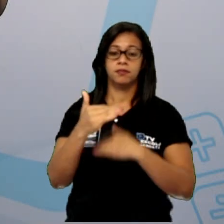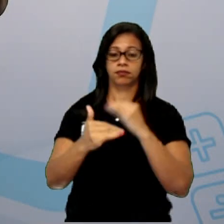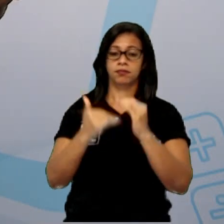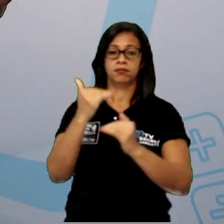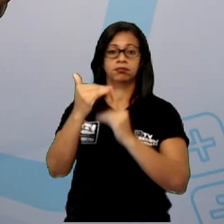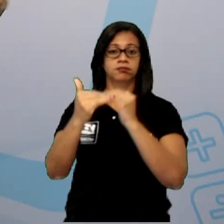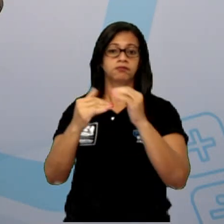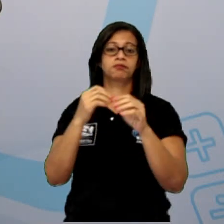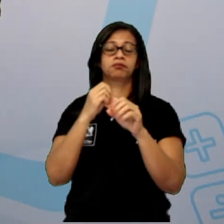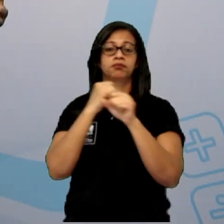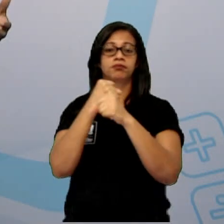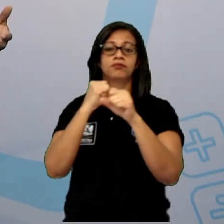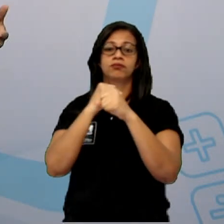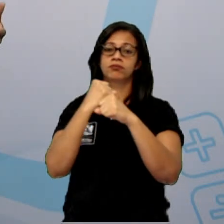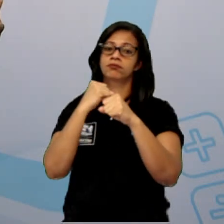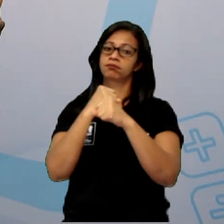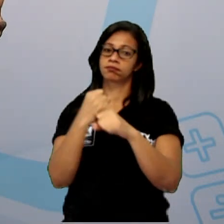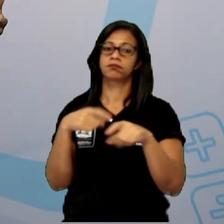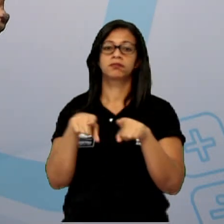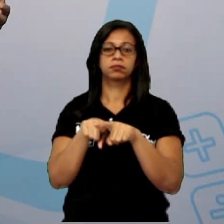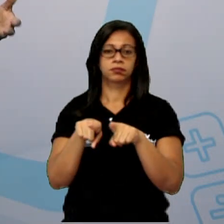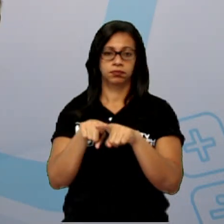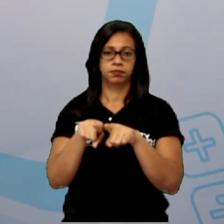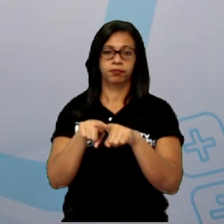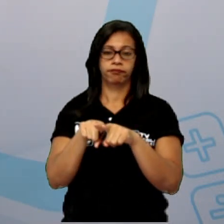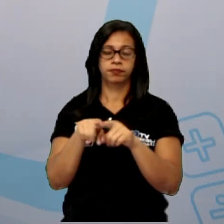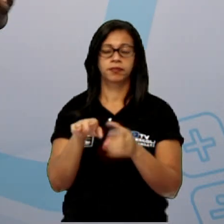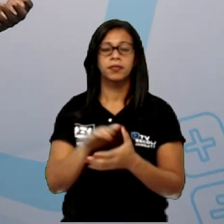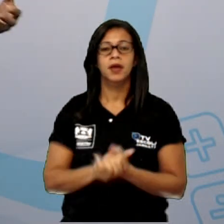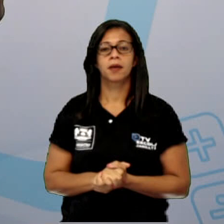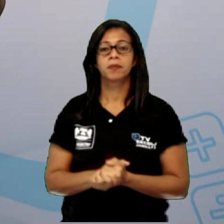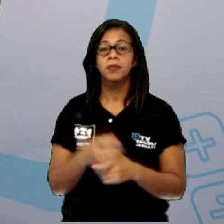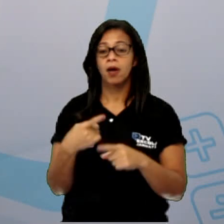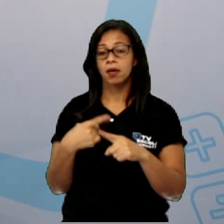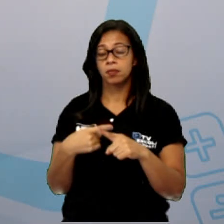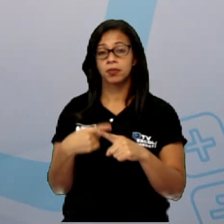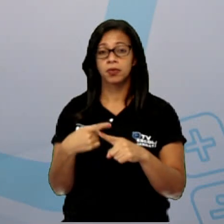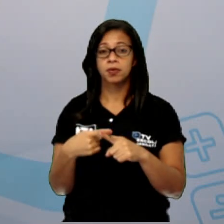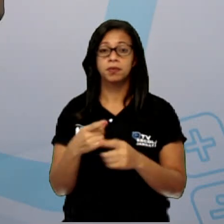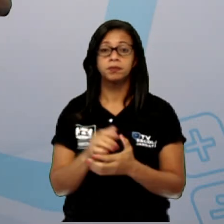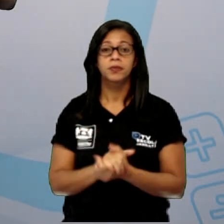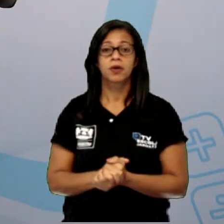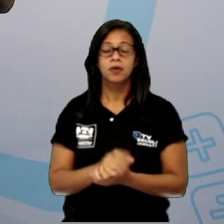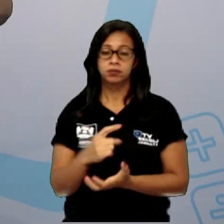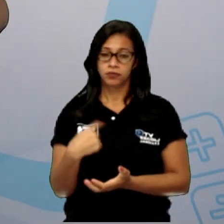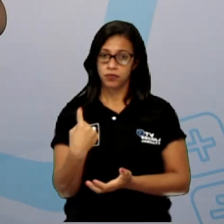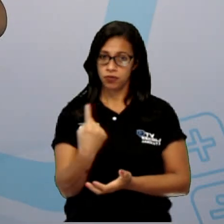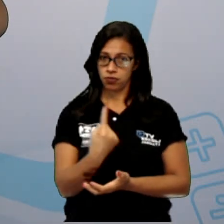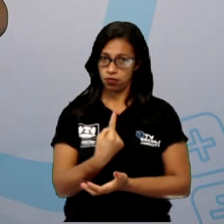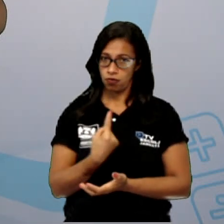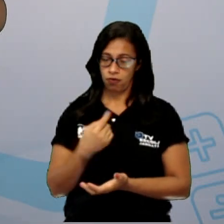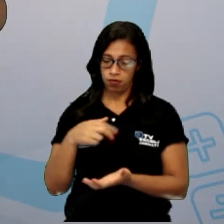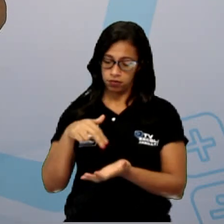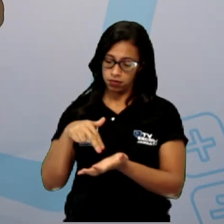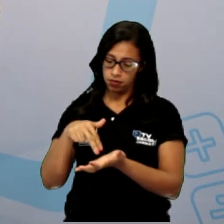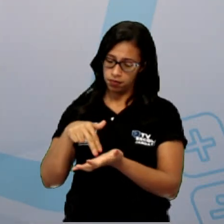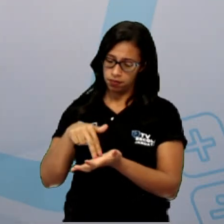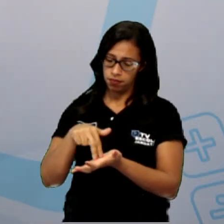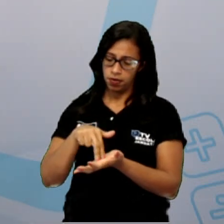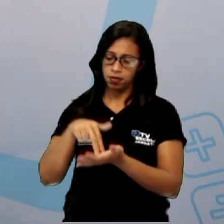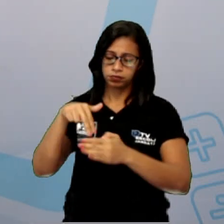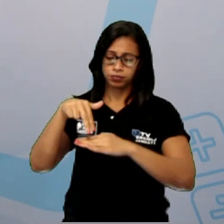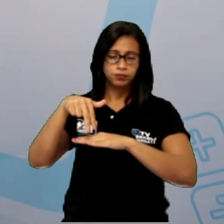do espaço geográfico. Porque nós sabemos que se nós estamos em pé no solo, as casas